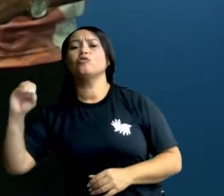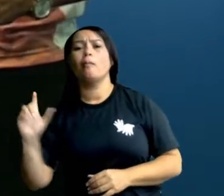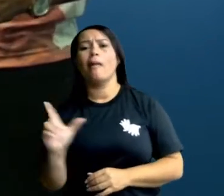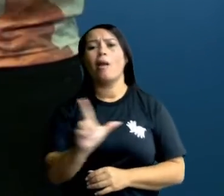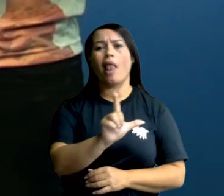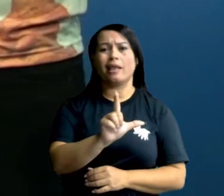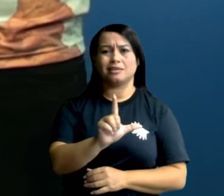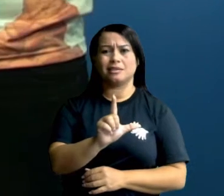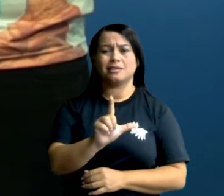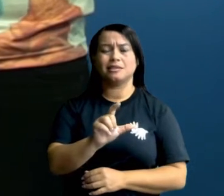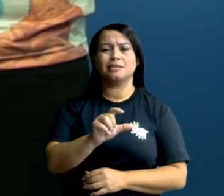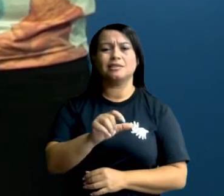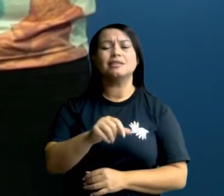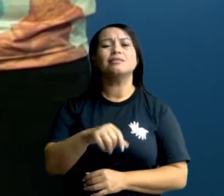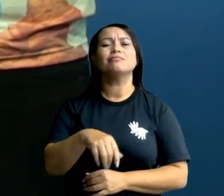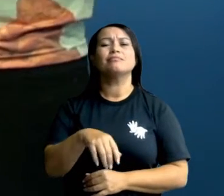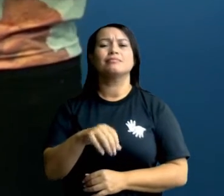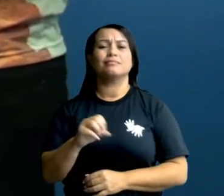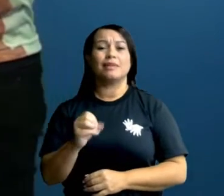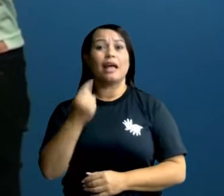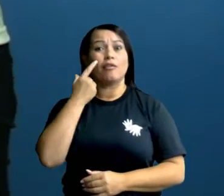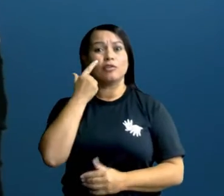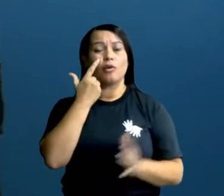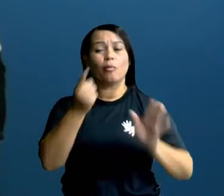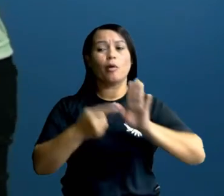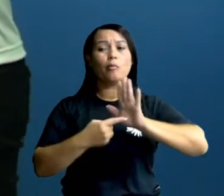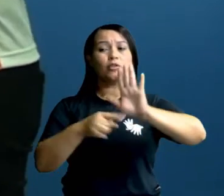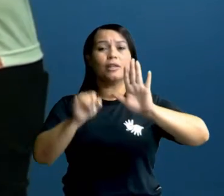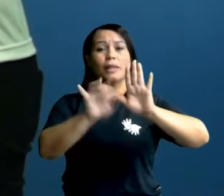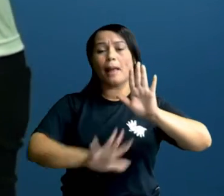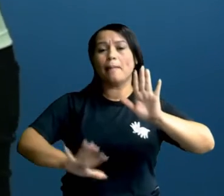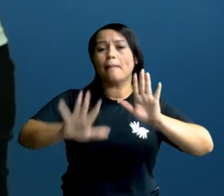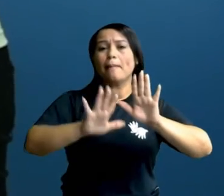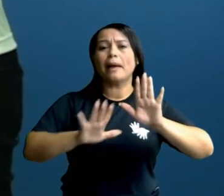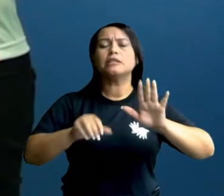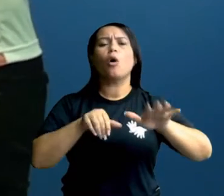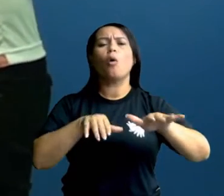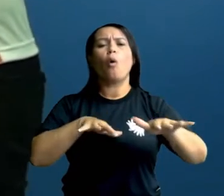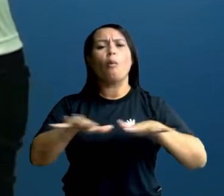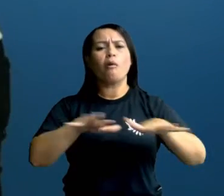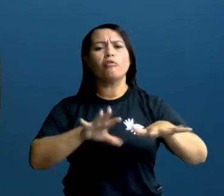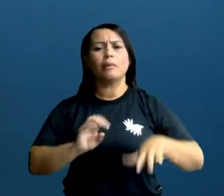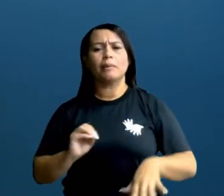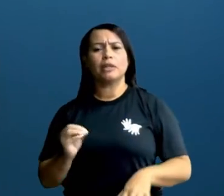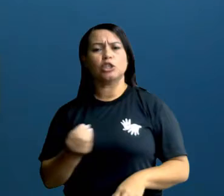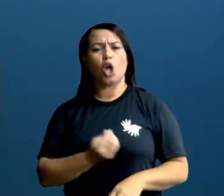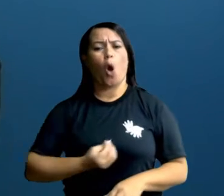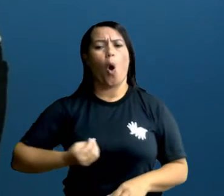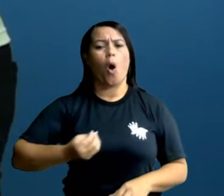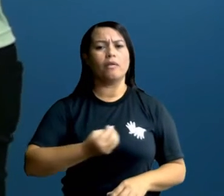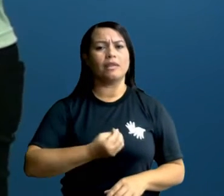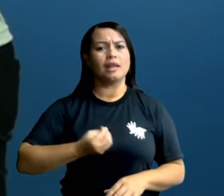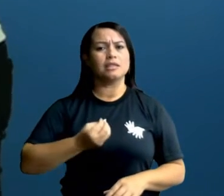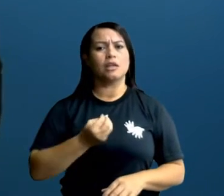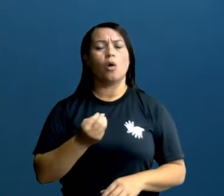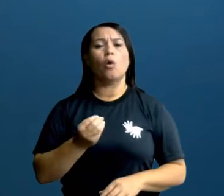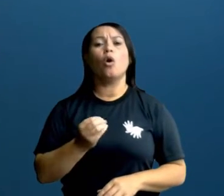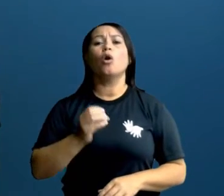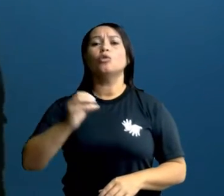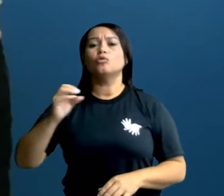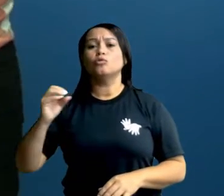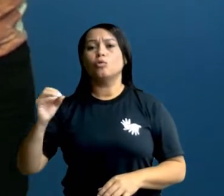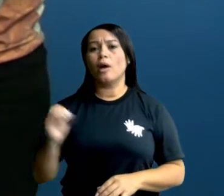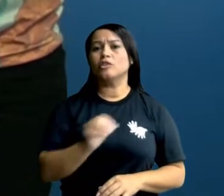a figura está aqui demonstrando, ok? Então, o movimento de rotação ele vai seguir exatamente a dinâmica de oeste